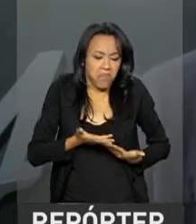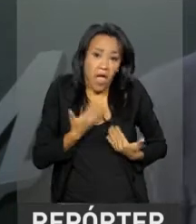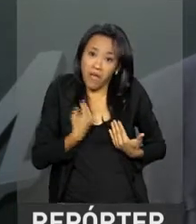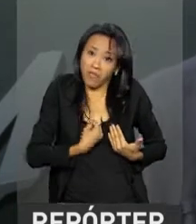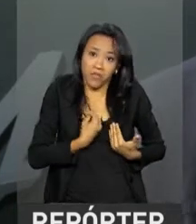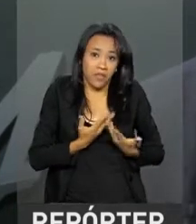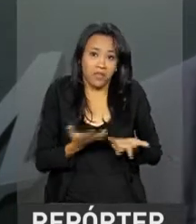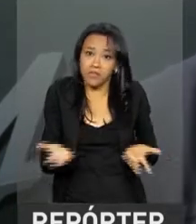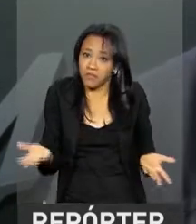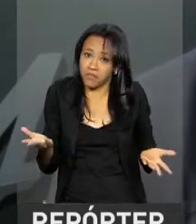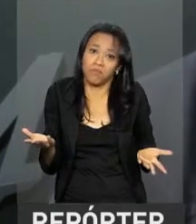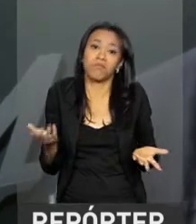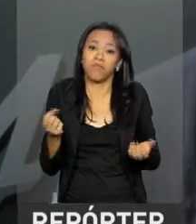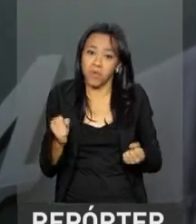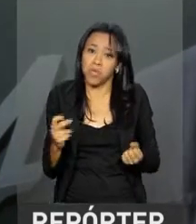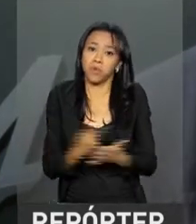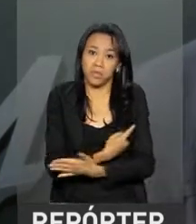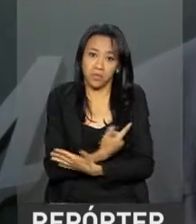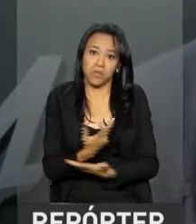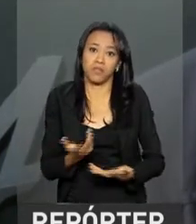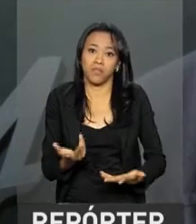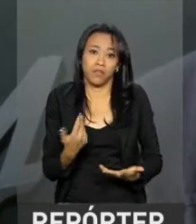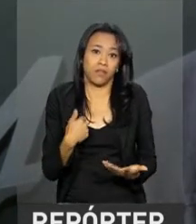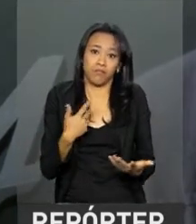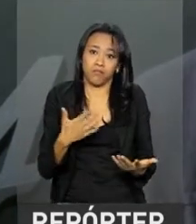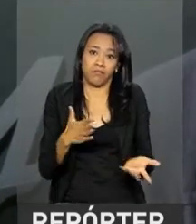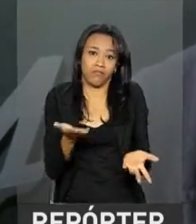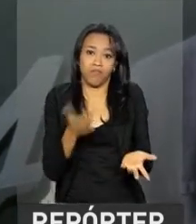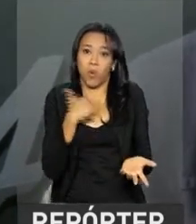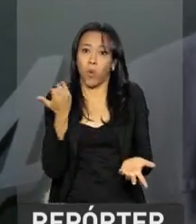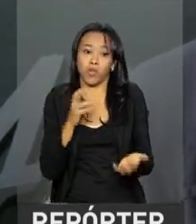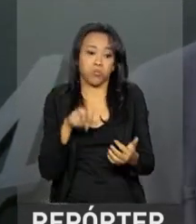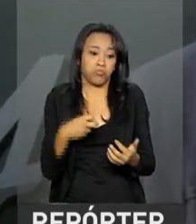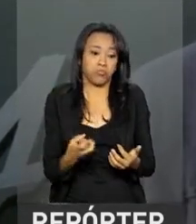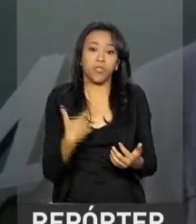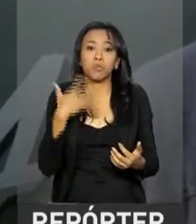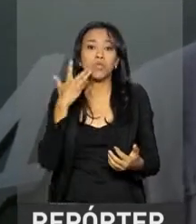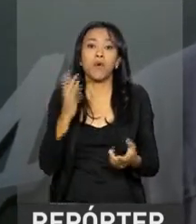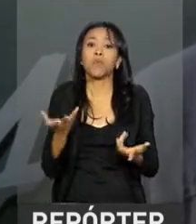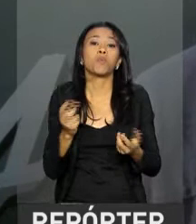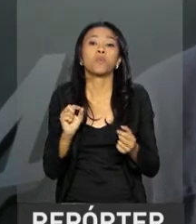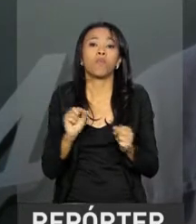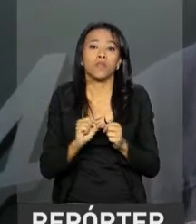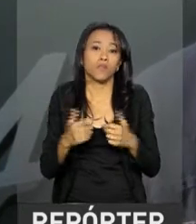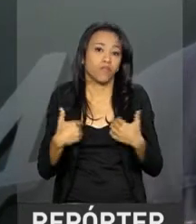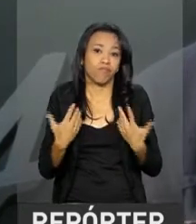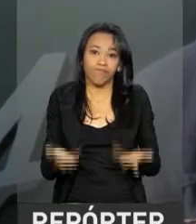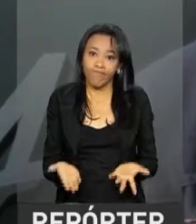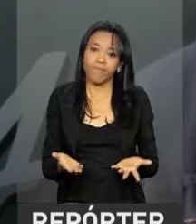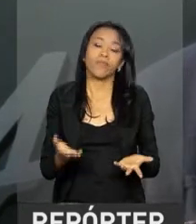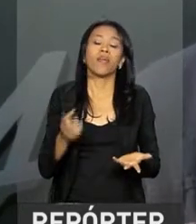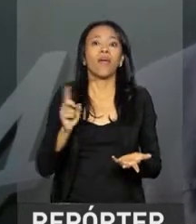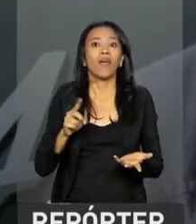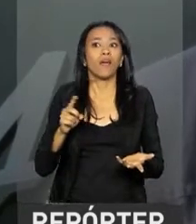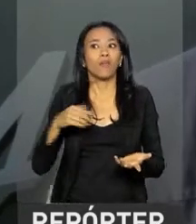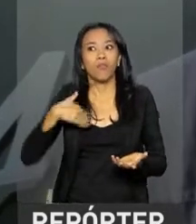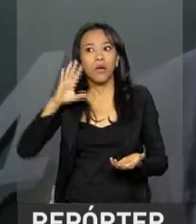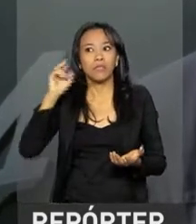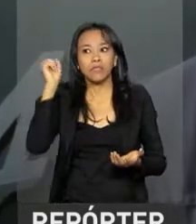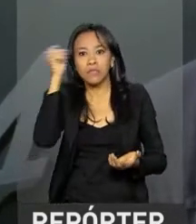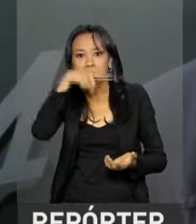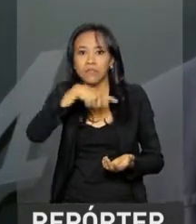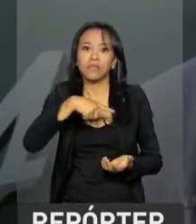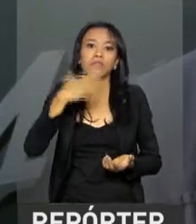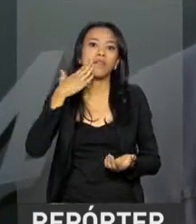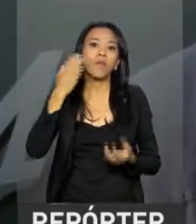assim mesmo, né? Pode acontecer algo trágico talvez, você não tem como agir. Então esse é o maior ponto de ansiedade da gente, é